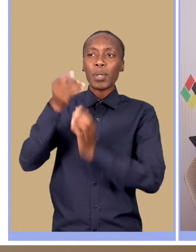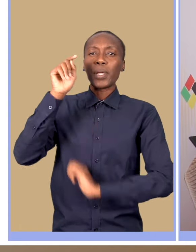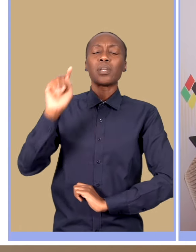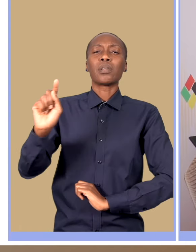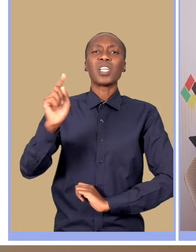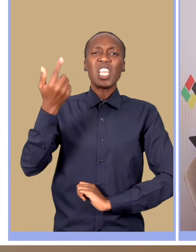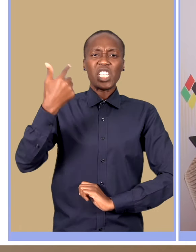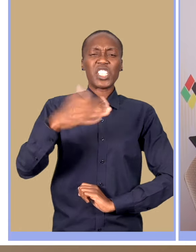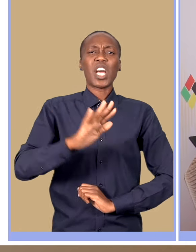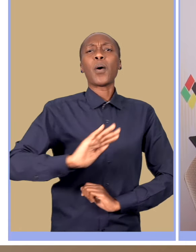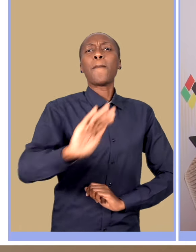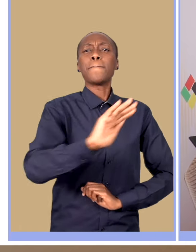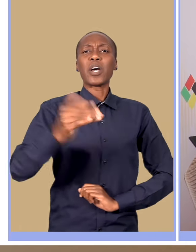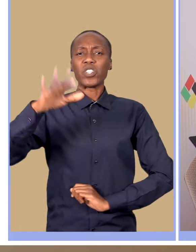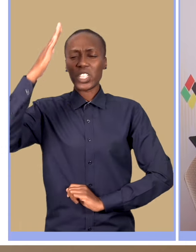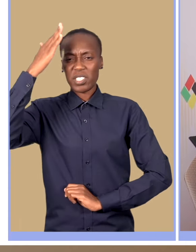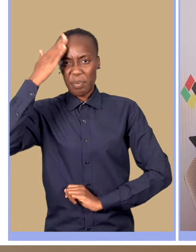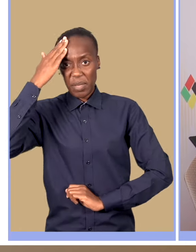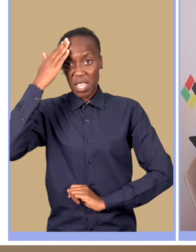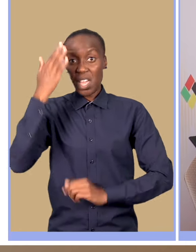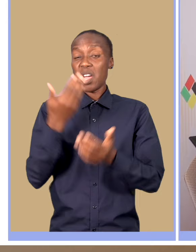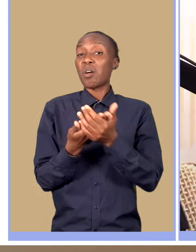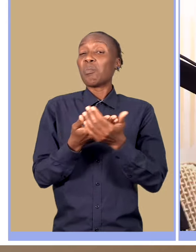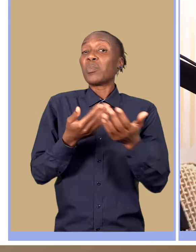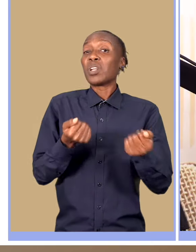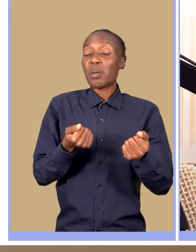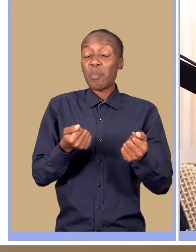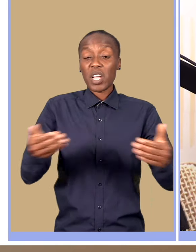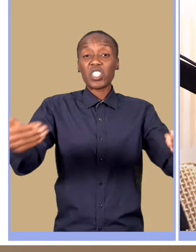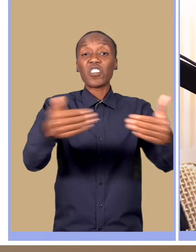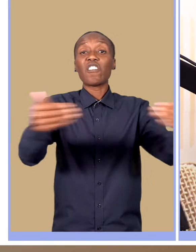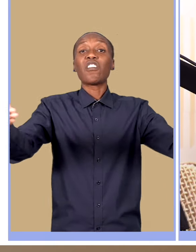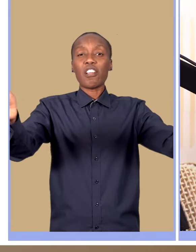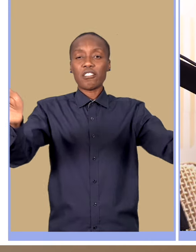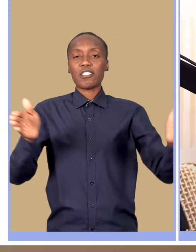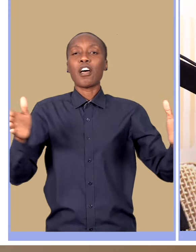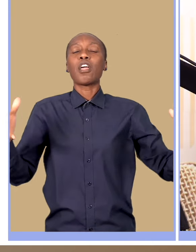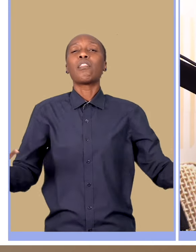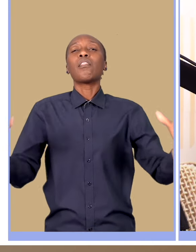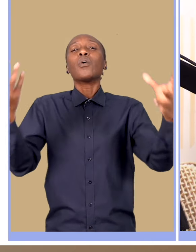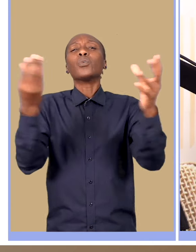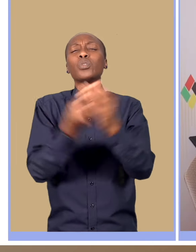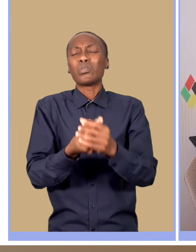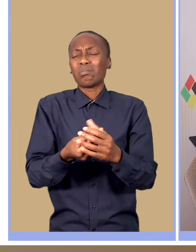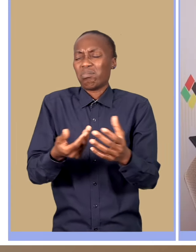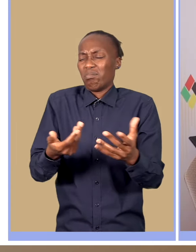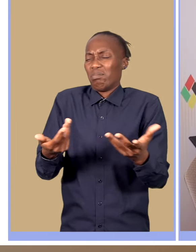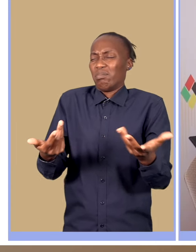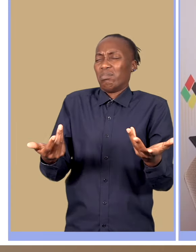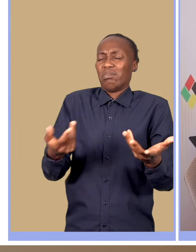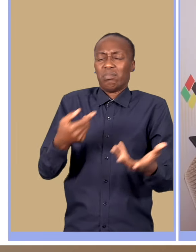ela era feiticeira, todos no bairro sabiam, mas, no entanto, por infelicidade, eles foram colocados na mesma sala. Mas tinham prova